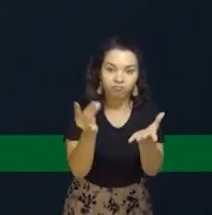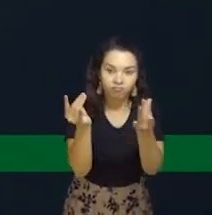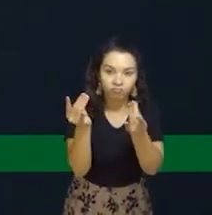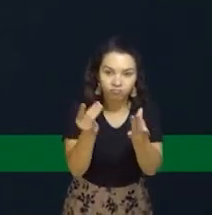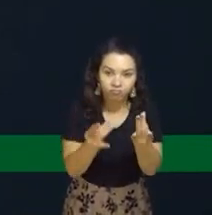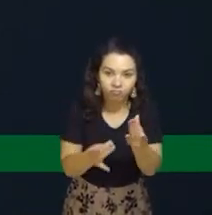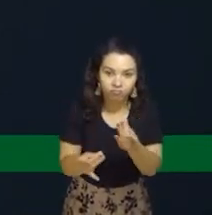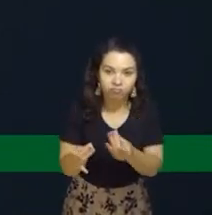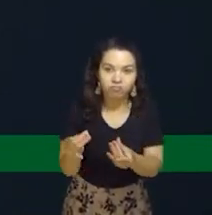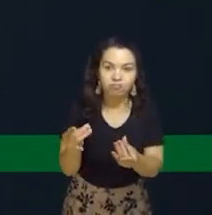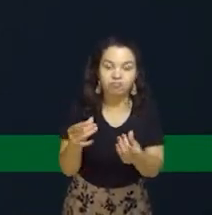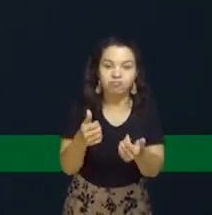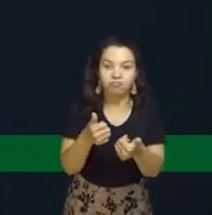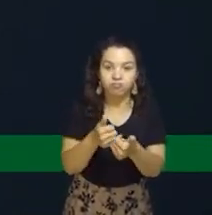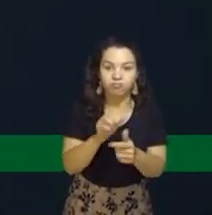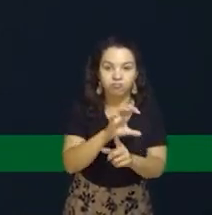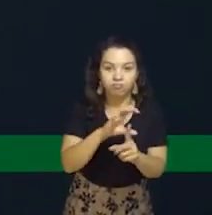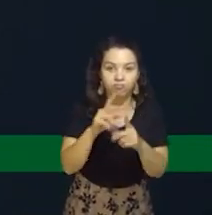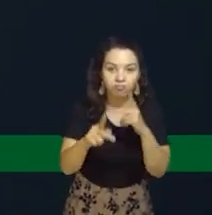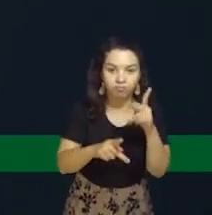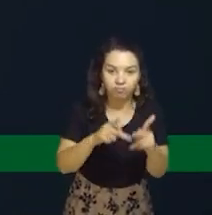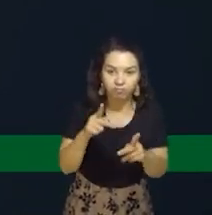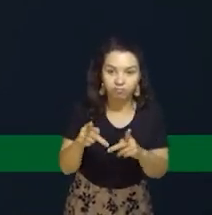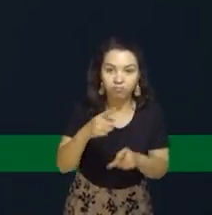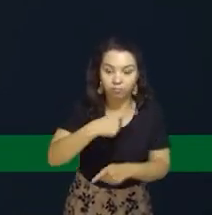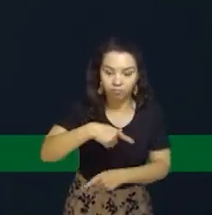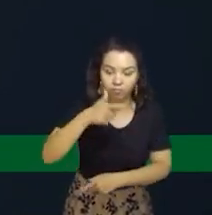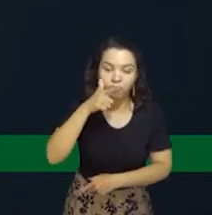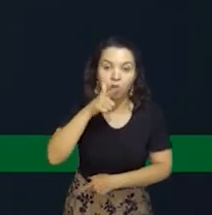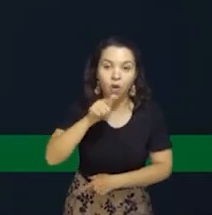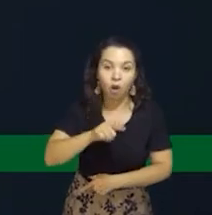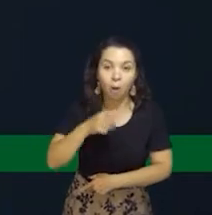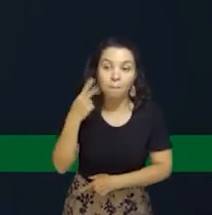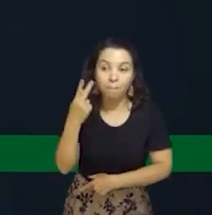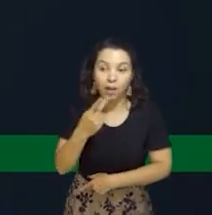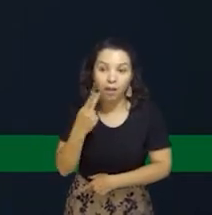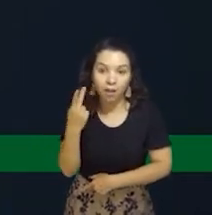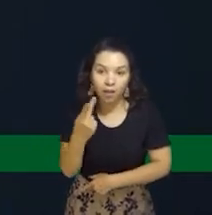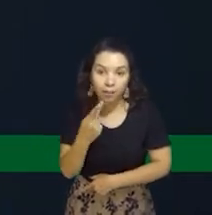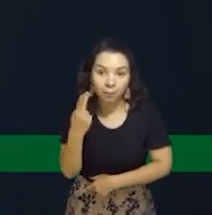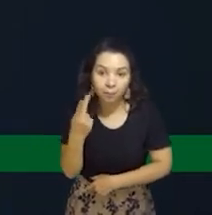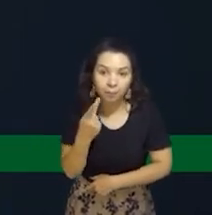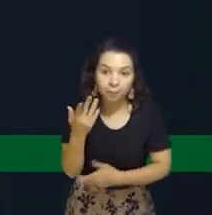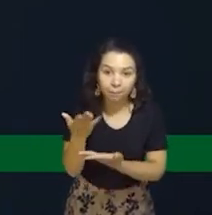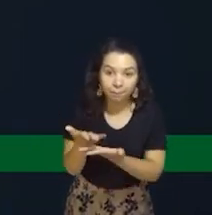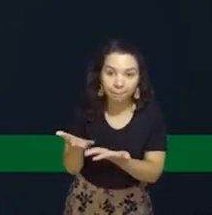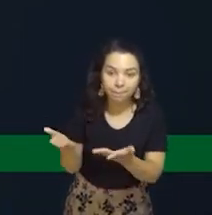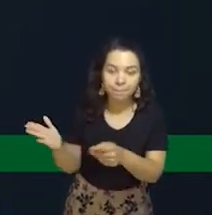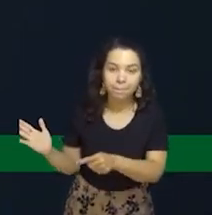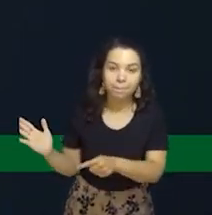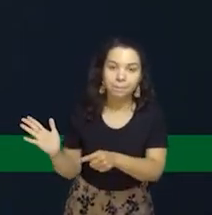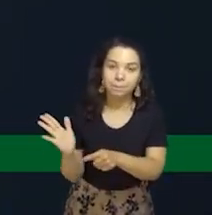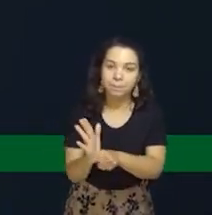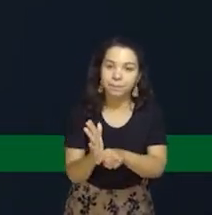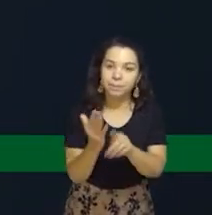que o parlamentar e o parlamento contribuam muito mais do que hoje